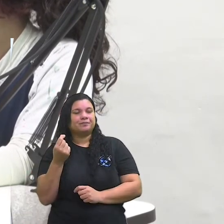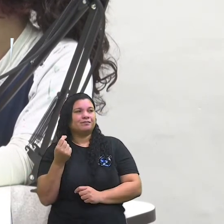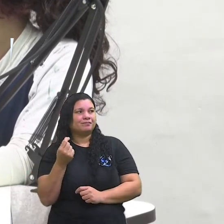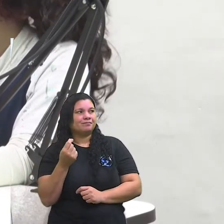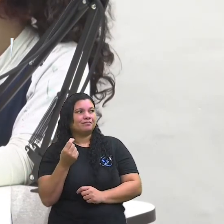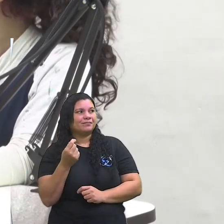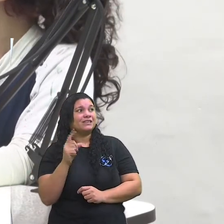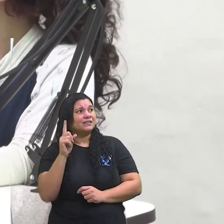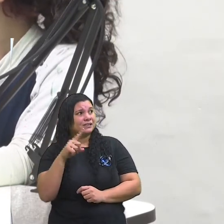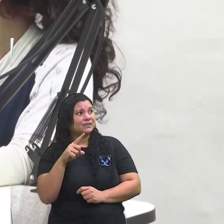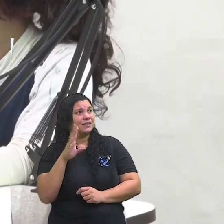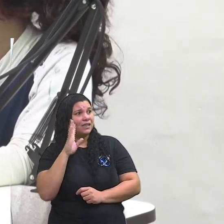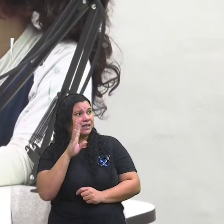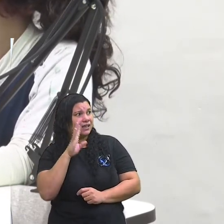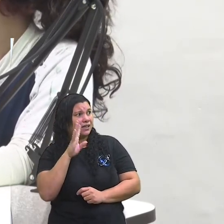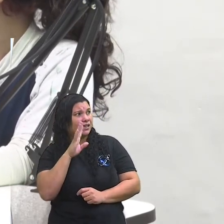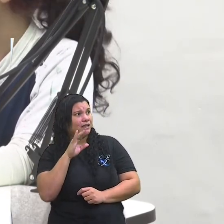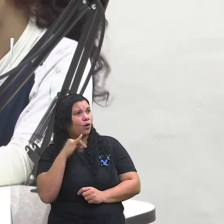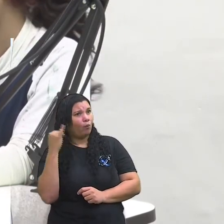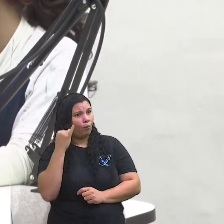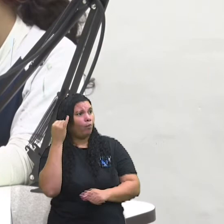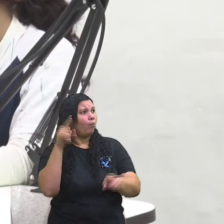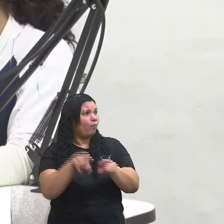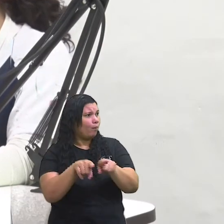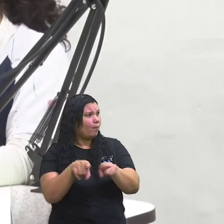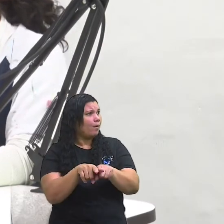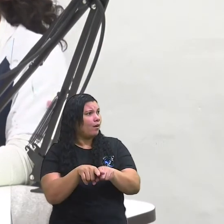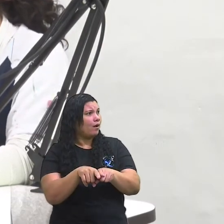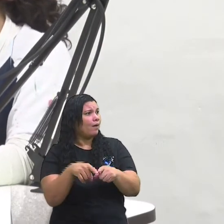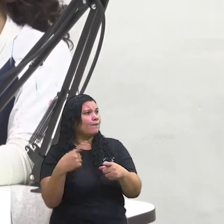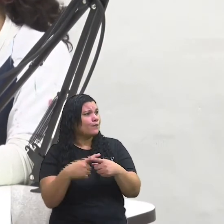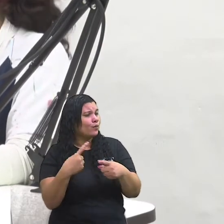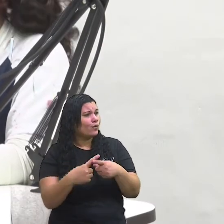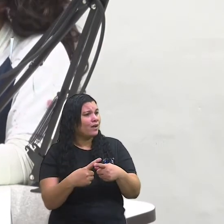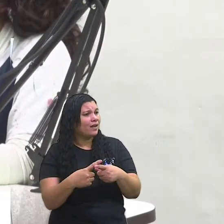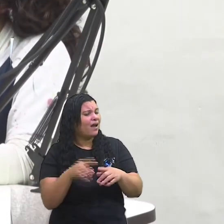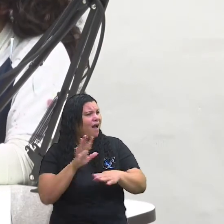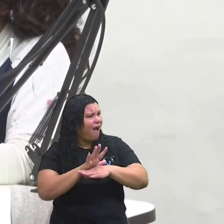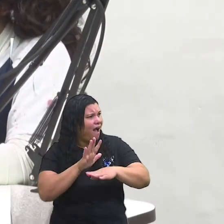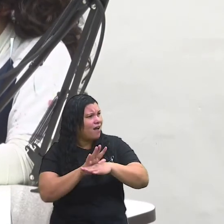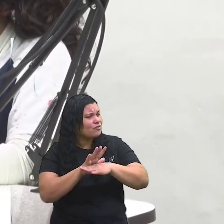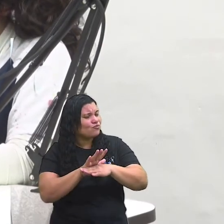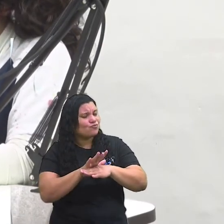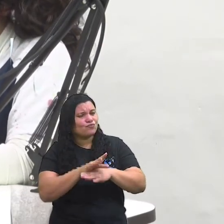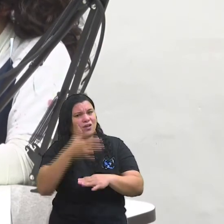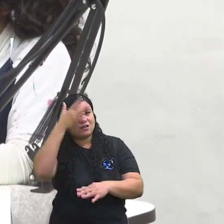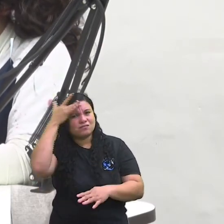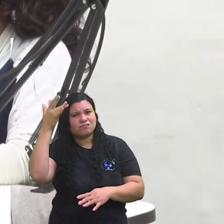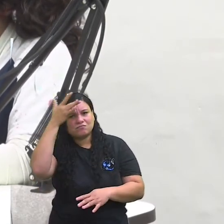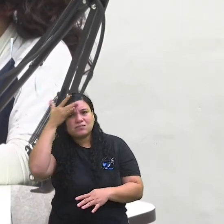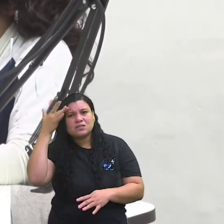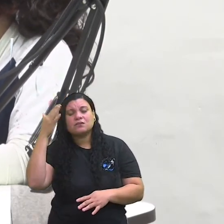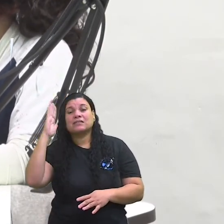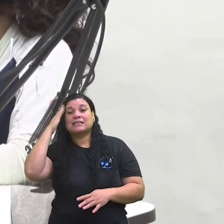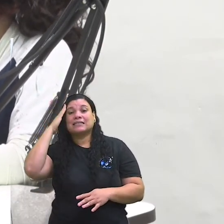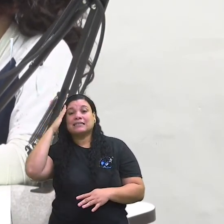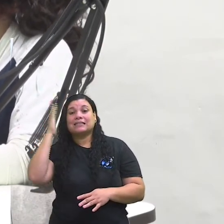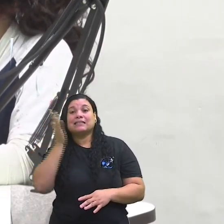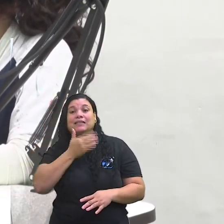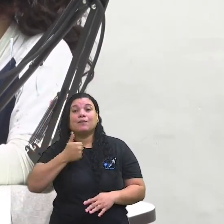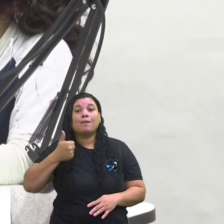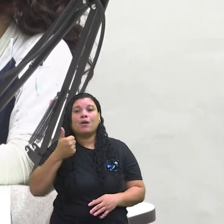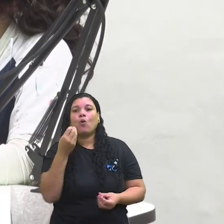dessa consciência porque, na realidade, muita gente entendeu isso. E é algo que também acaba demais com a